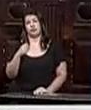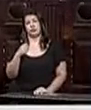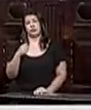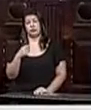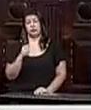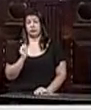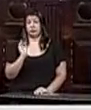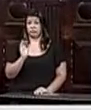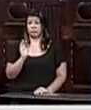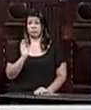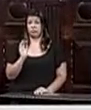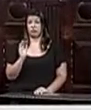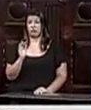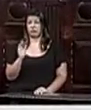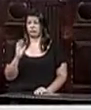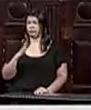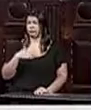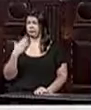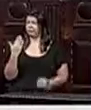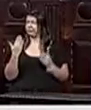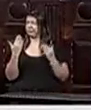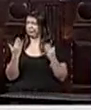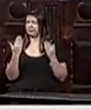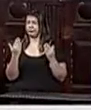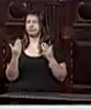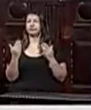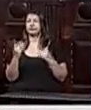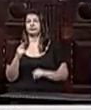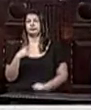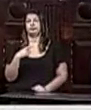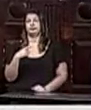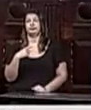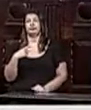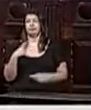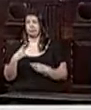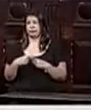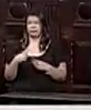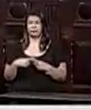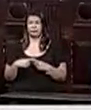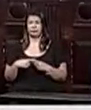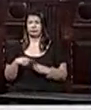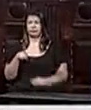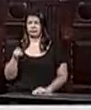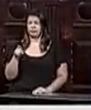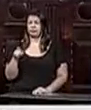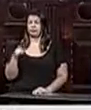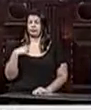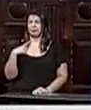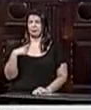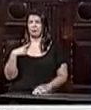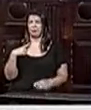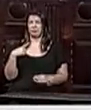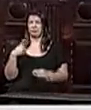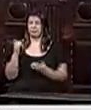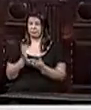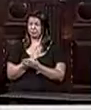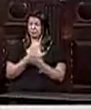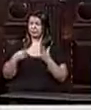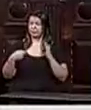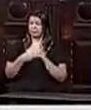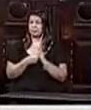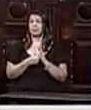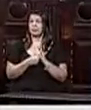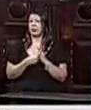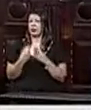mas de uma forma muito suspeita, porque estão sendo contemplados, segundo as denúncias, muitos